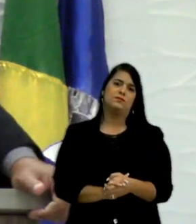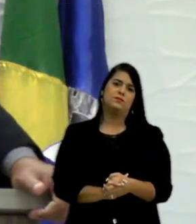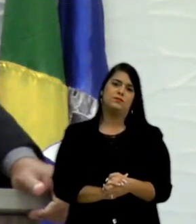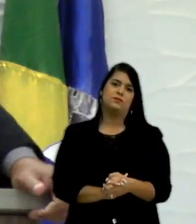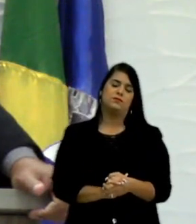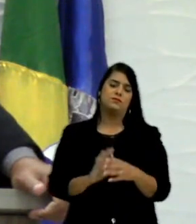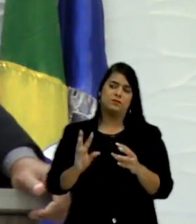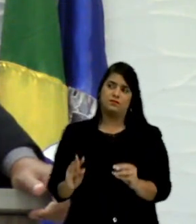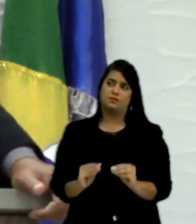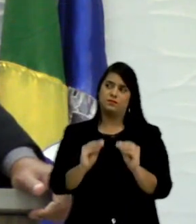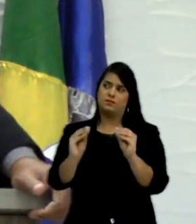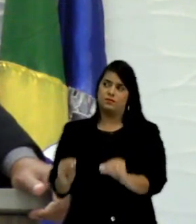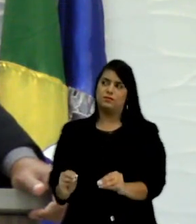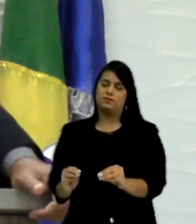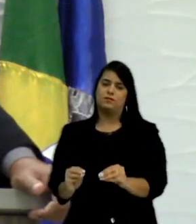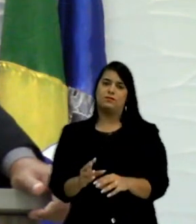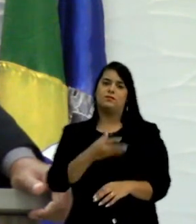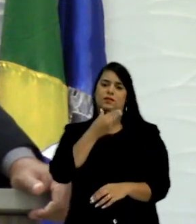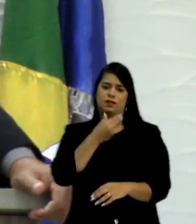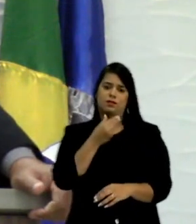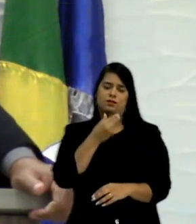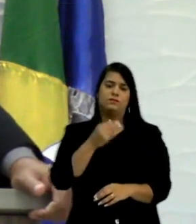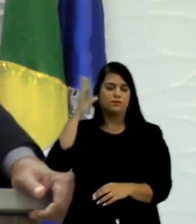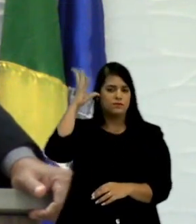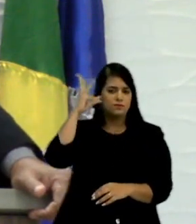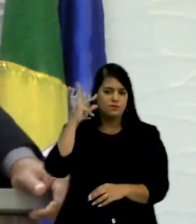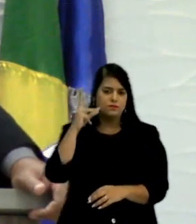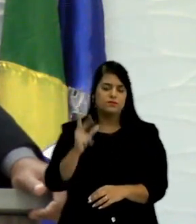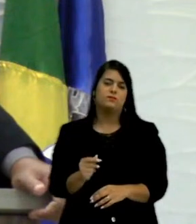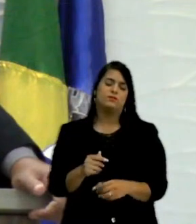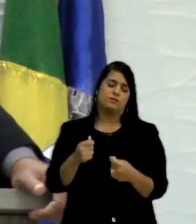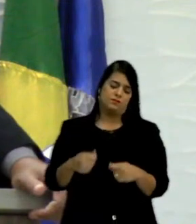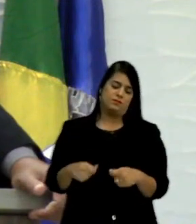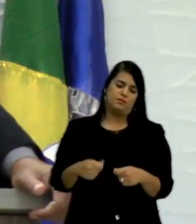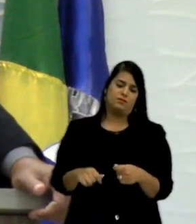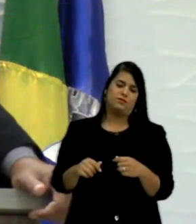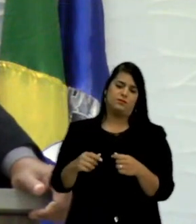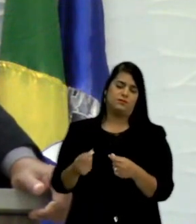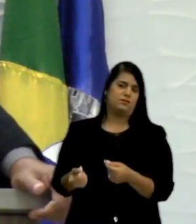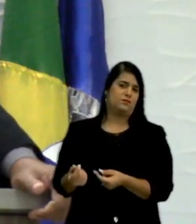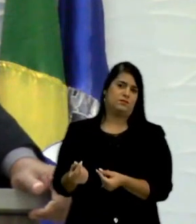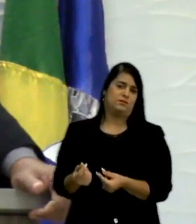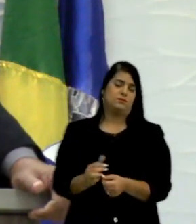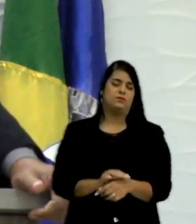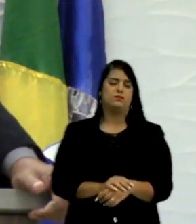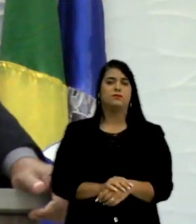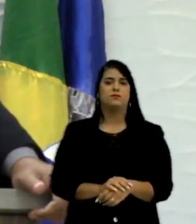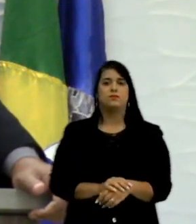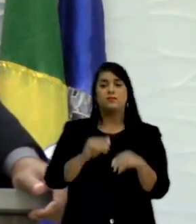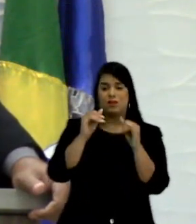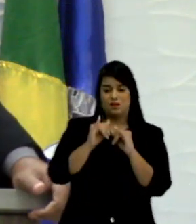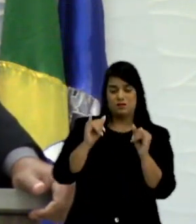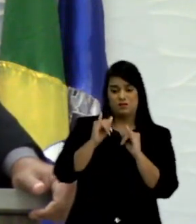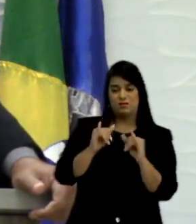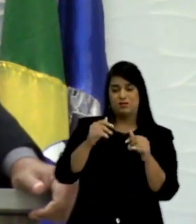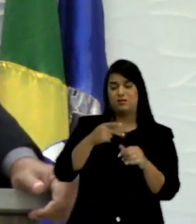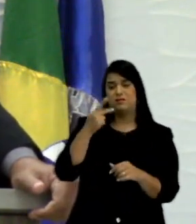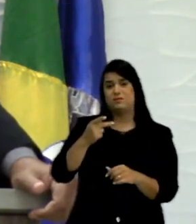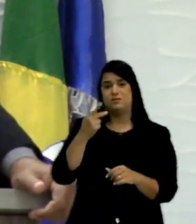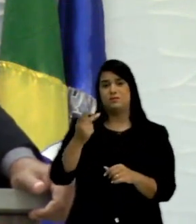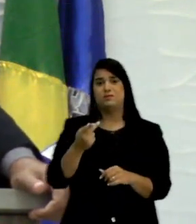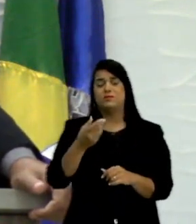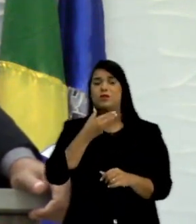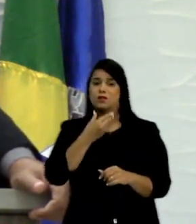a Zé de Almeida. Esse grande cidadão aí que não precisa de dinheiro. E quando eu falo assim de Zé de Almeida, eu falo